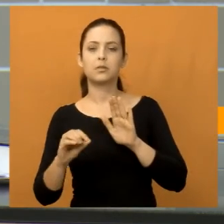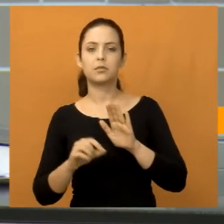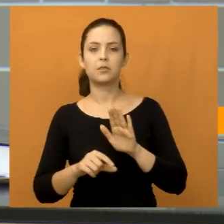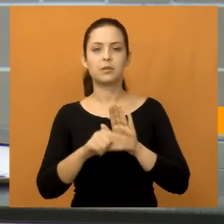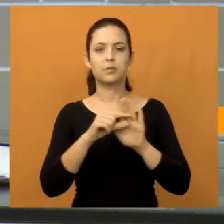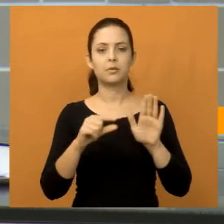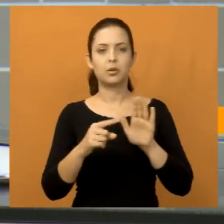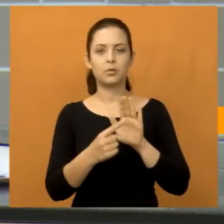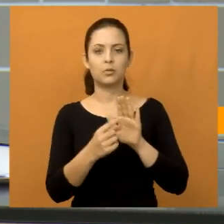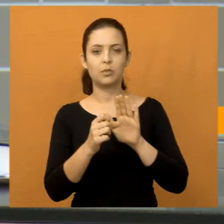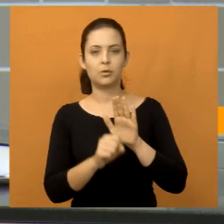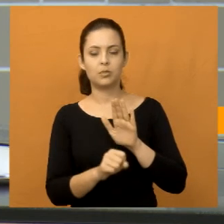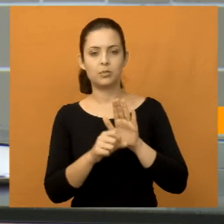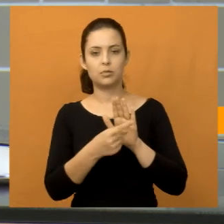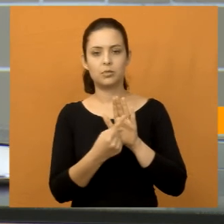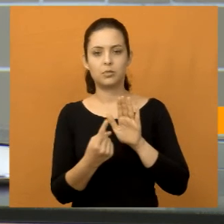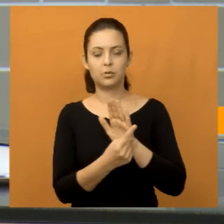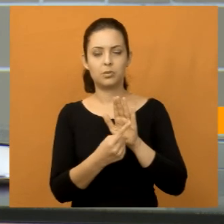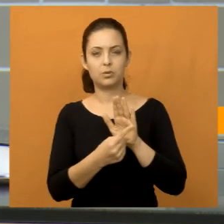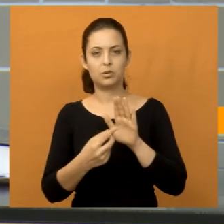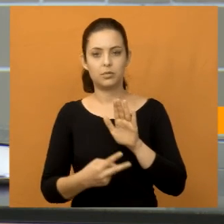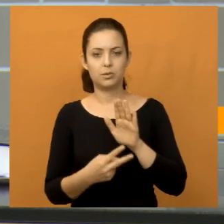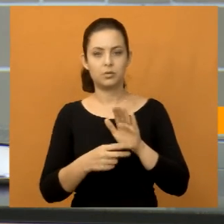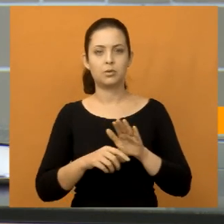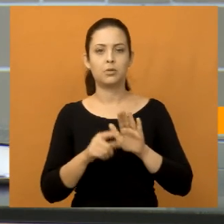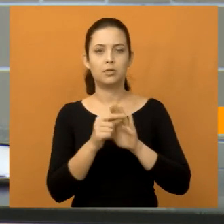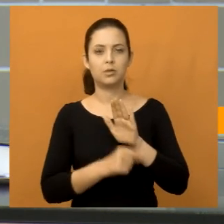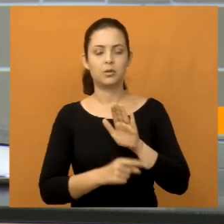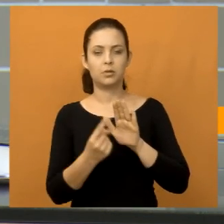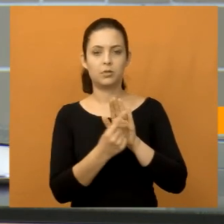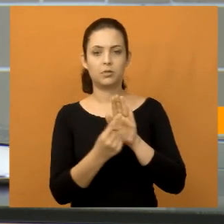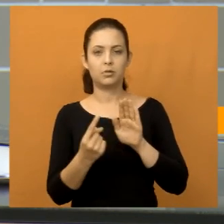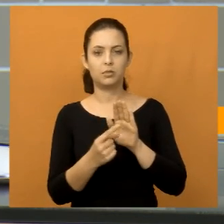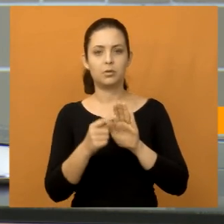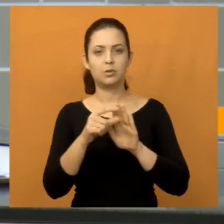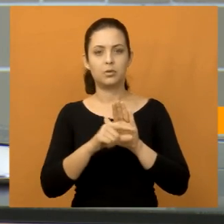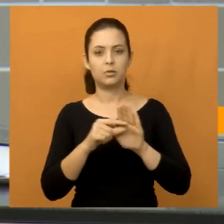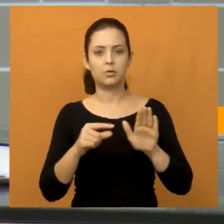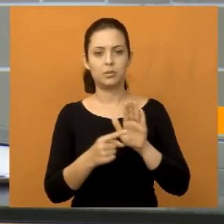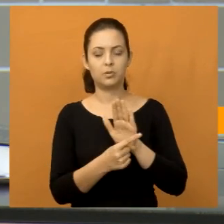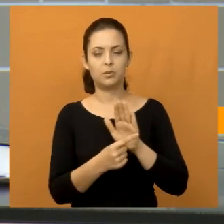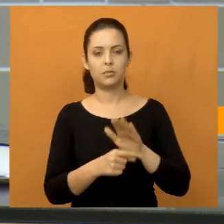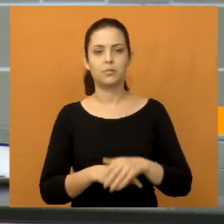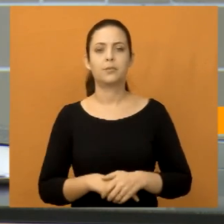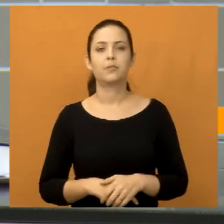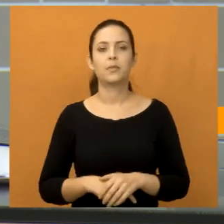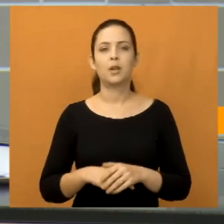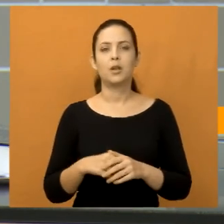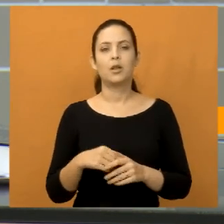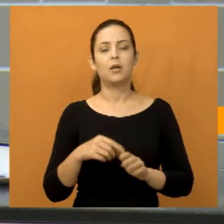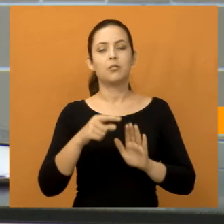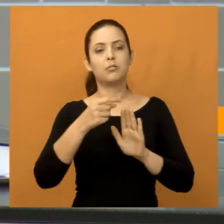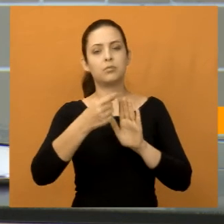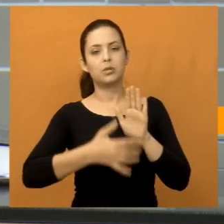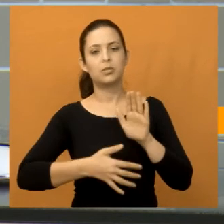incisos 1, 8, 11, 12 e artigo 11, inciso 1, ambos da Lei